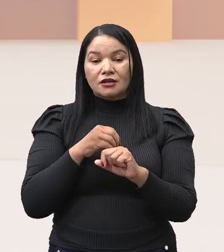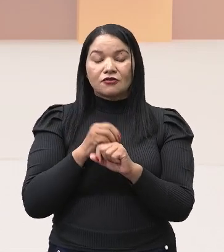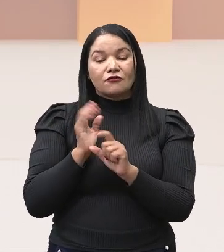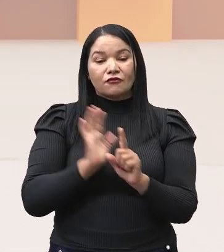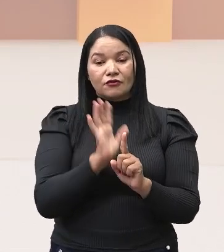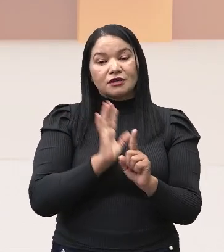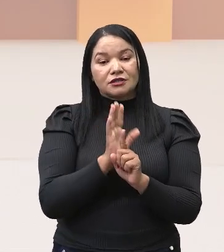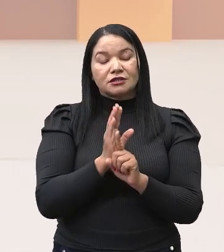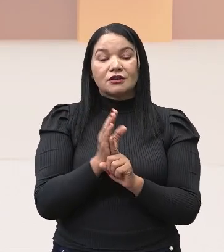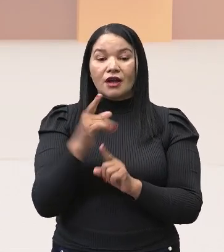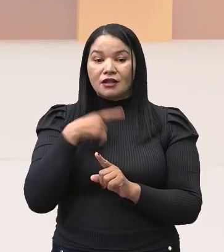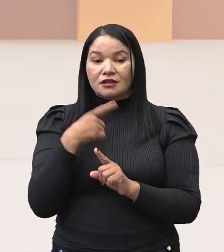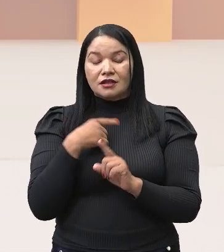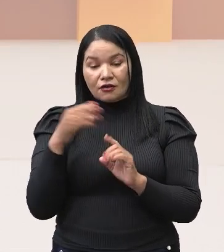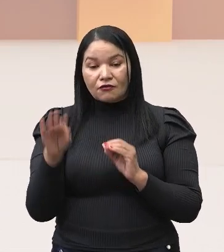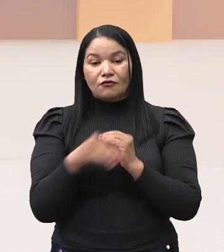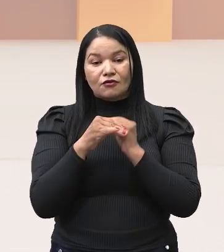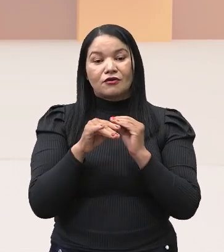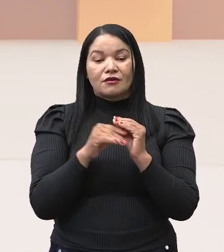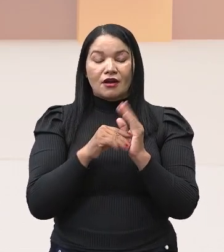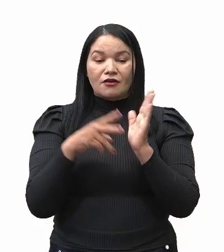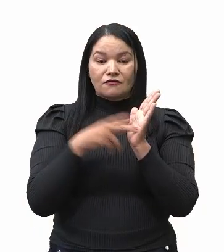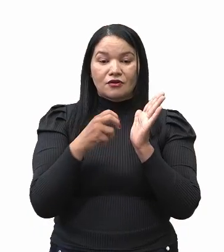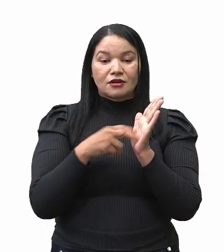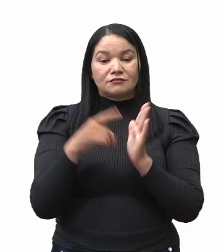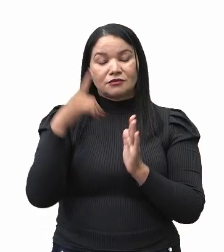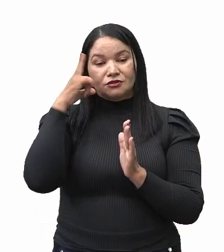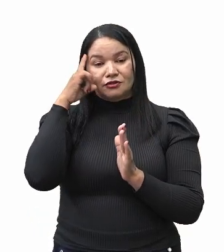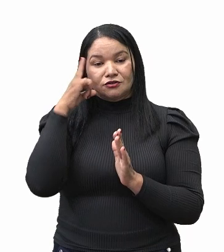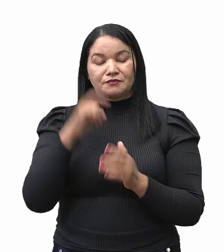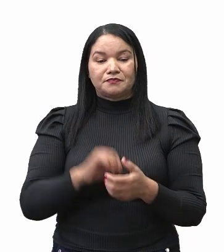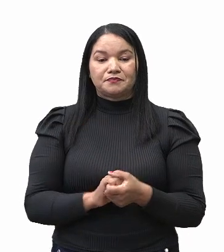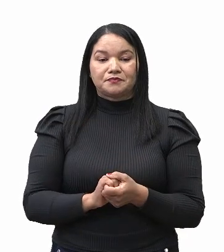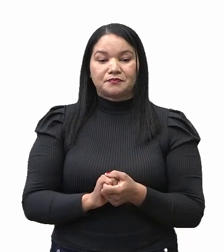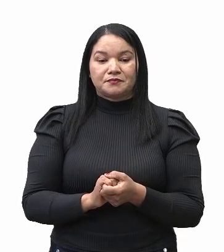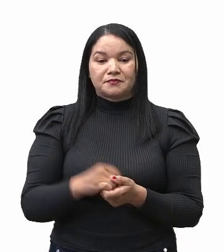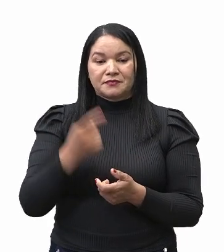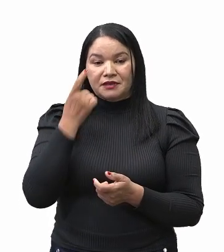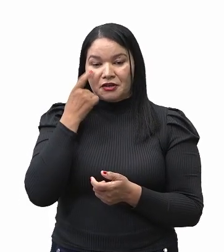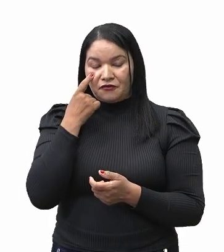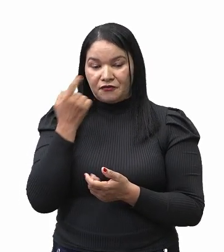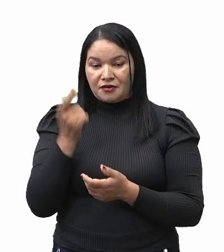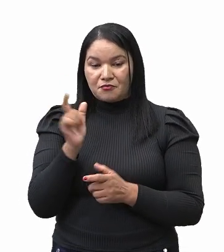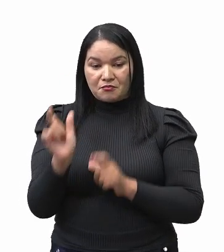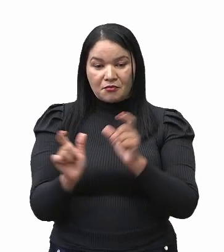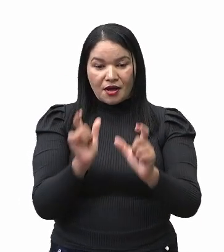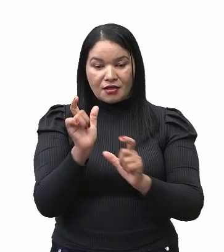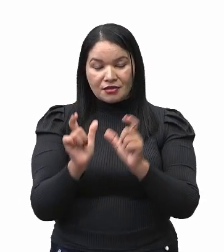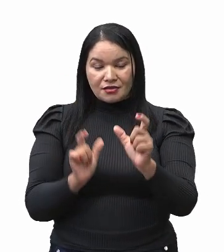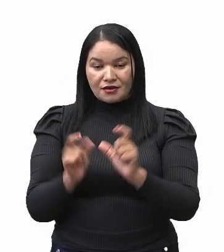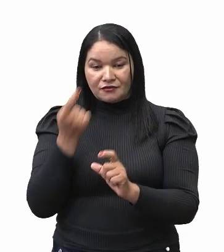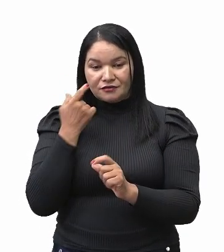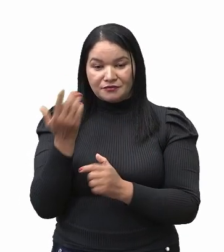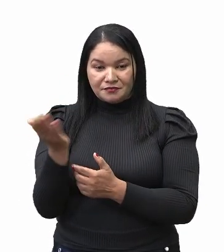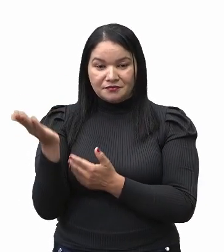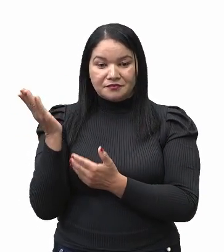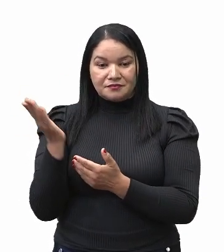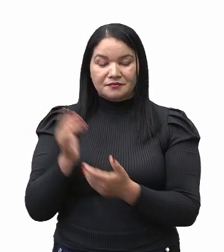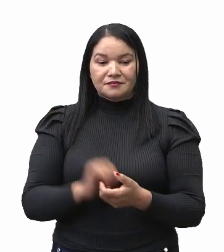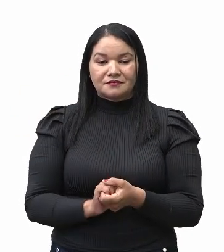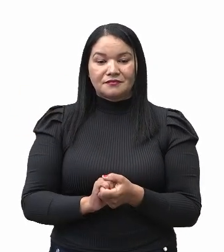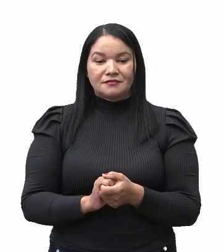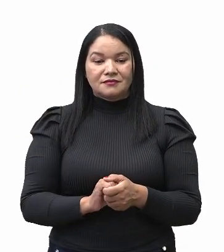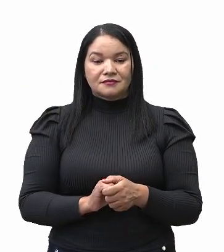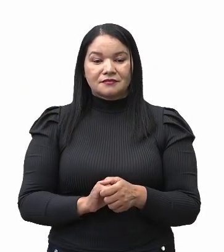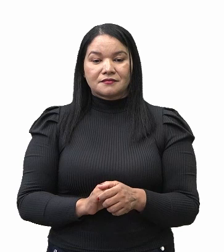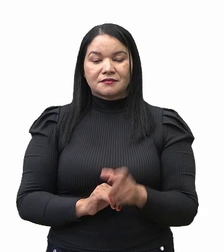estão no nosso vocabulário, no nosso dia a dia. E a gente tem aqui uma nuvem de palavras, com